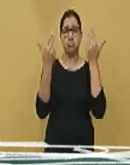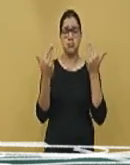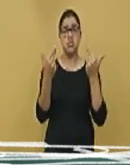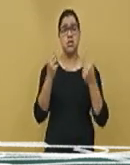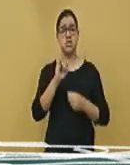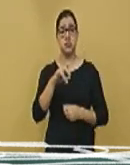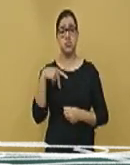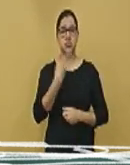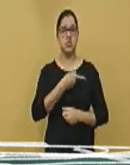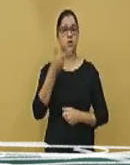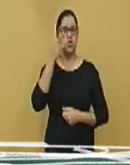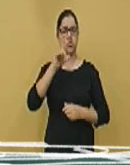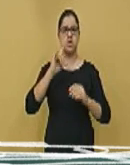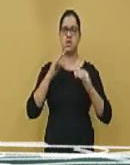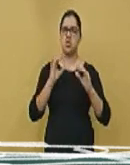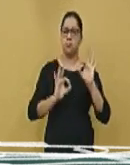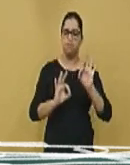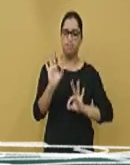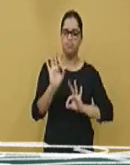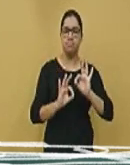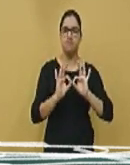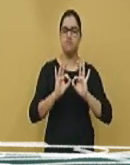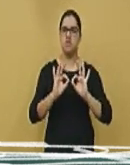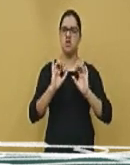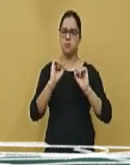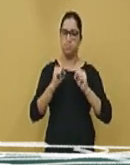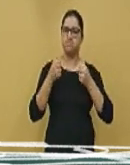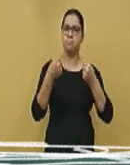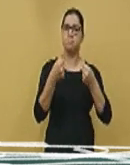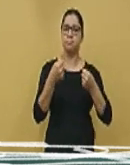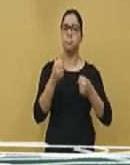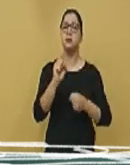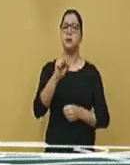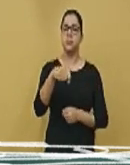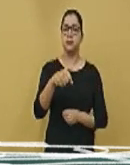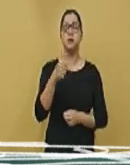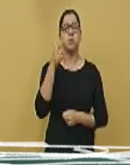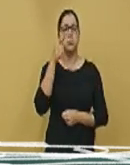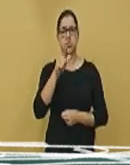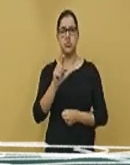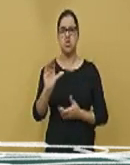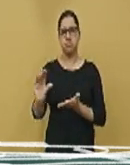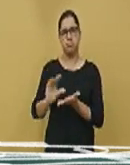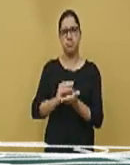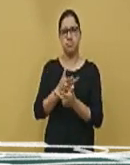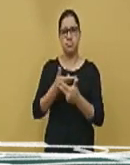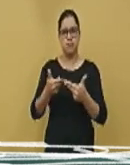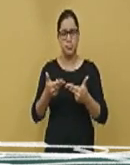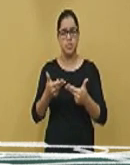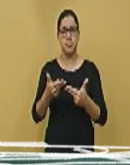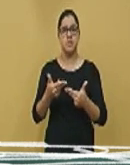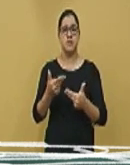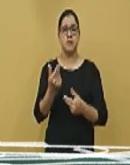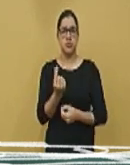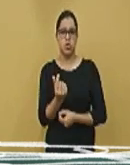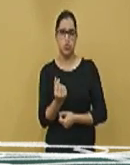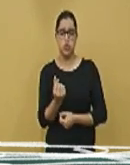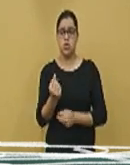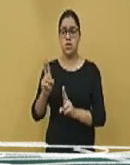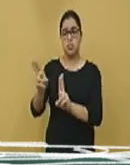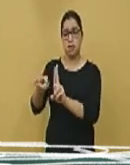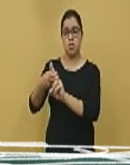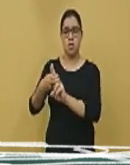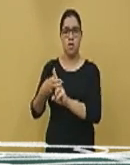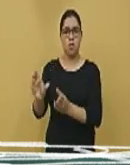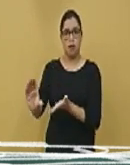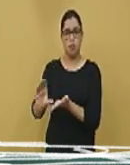organizar nossas forças, nós conseguiremos, na lógica do recurso, claro, trazer esse recurso que antes era da UAB para